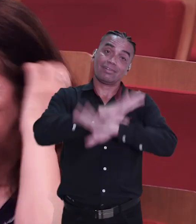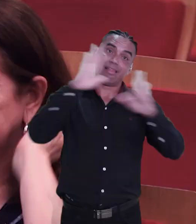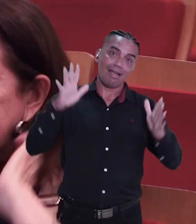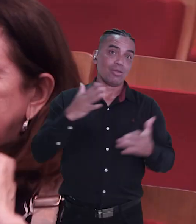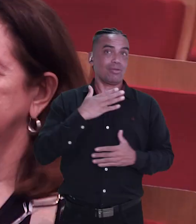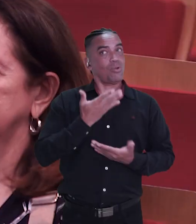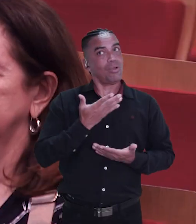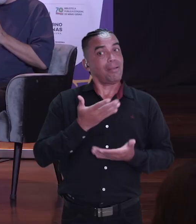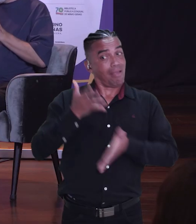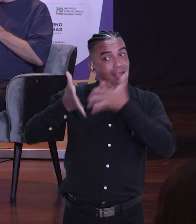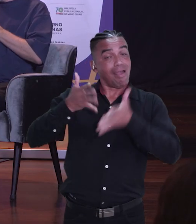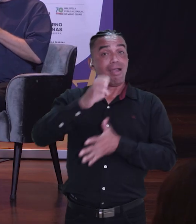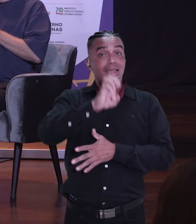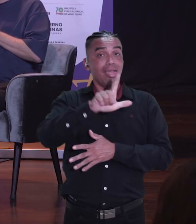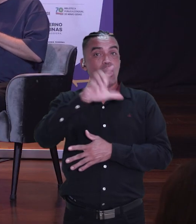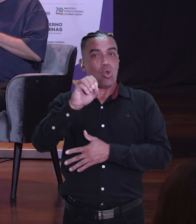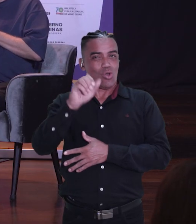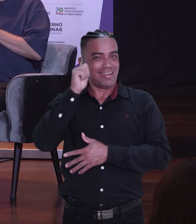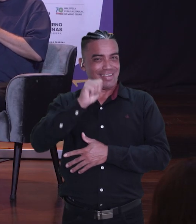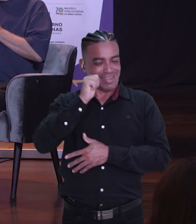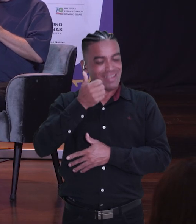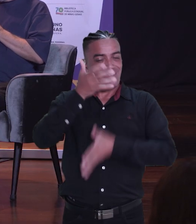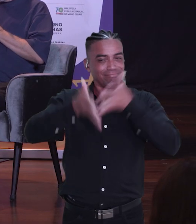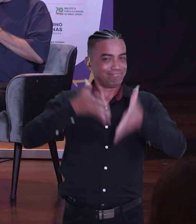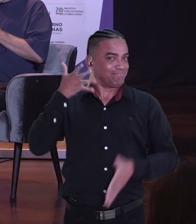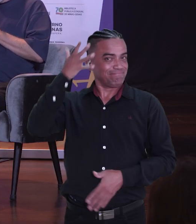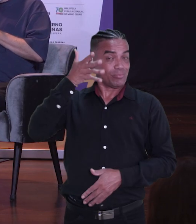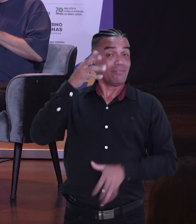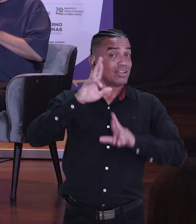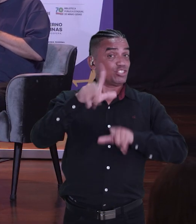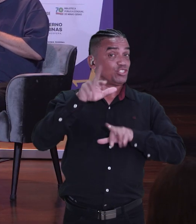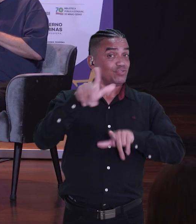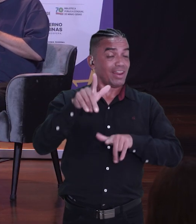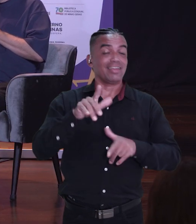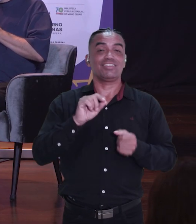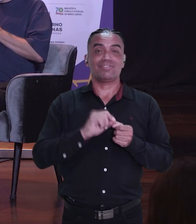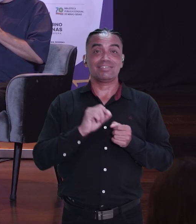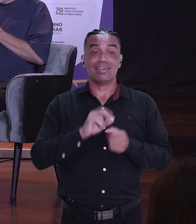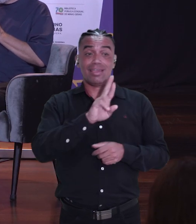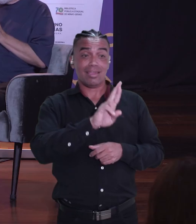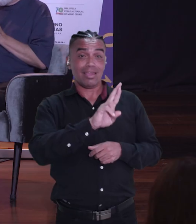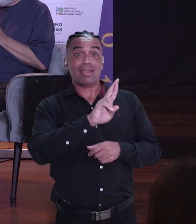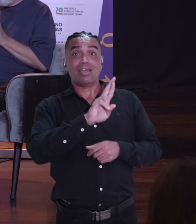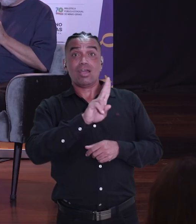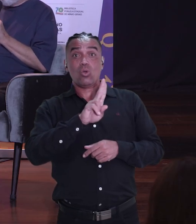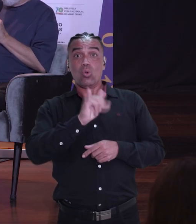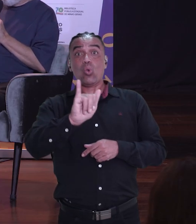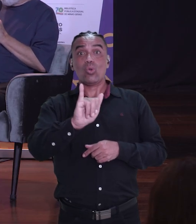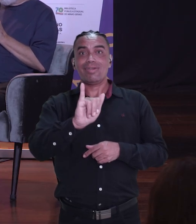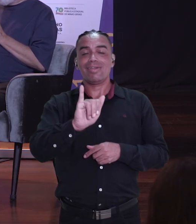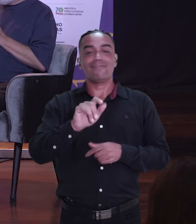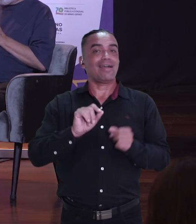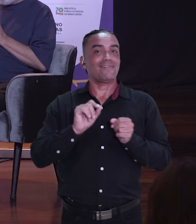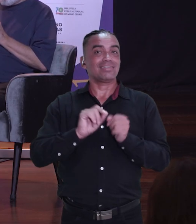É claro que passar a primeira palavra para a Elo, que vai fazer uma coisa diferente e que o Rui vai ficar puto,